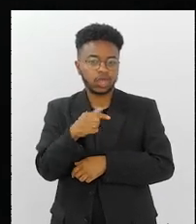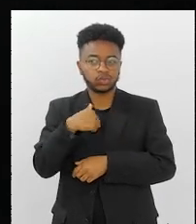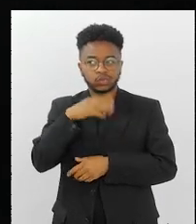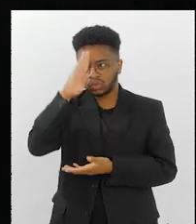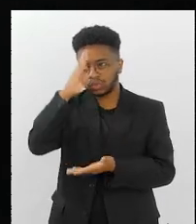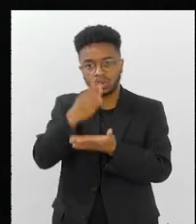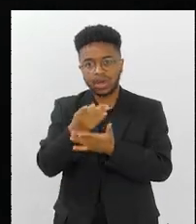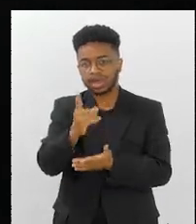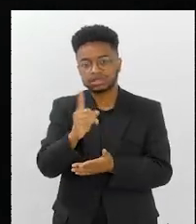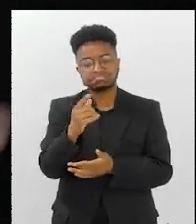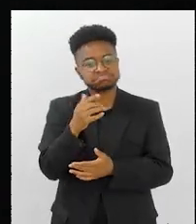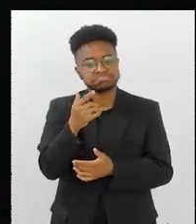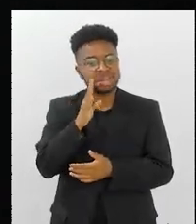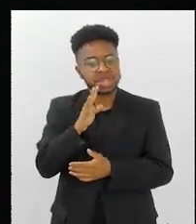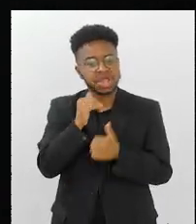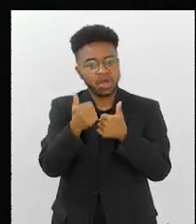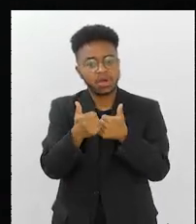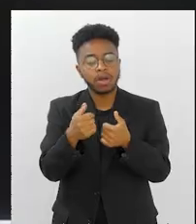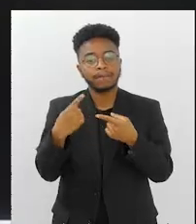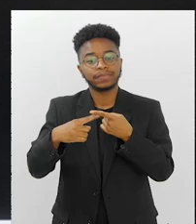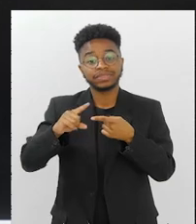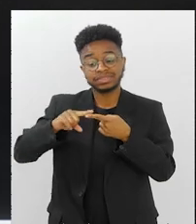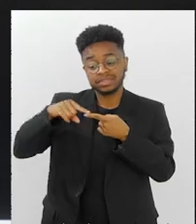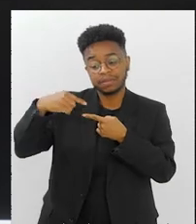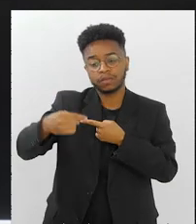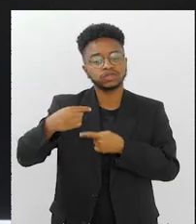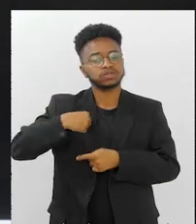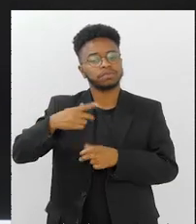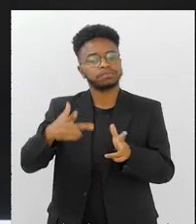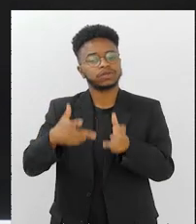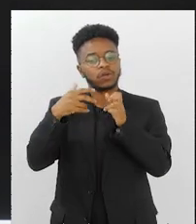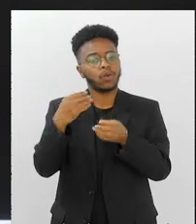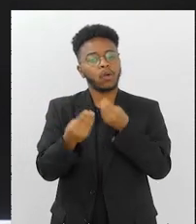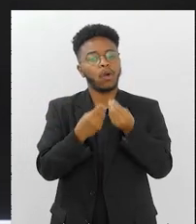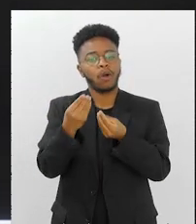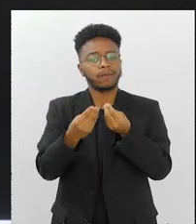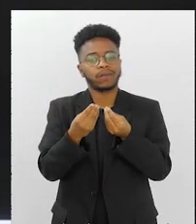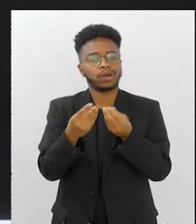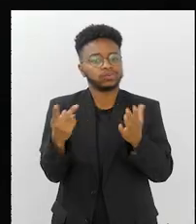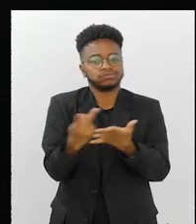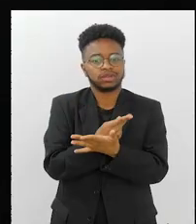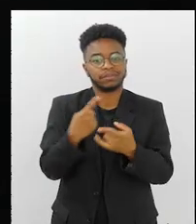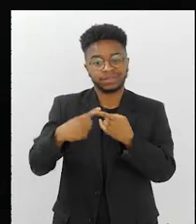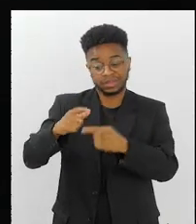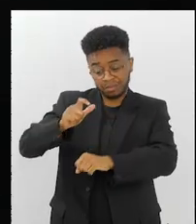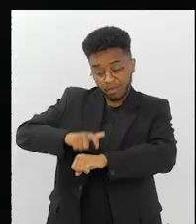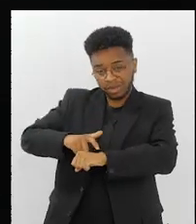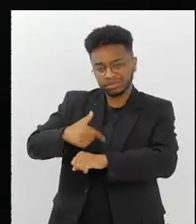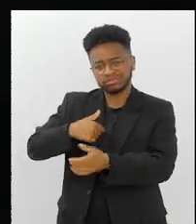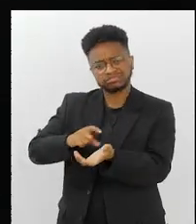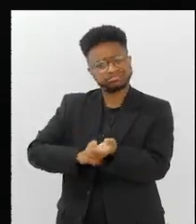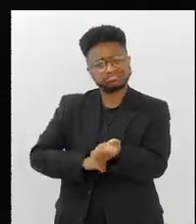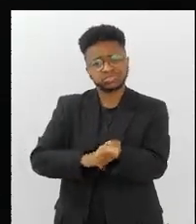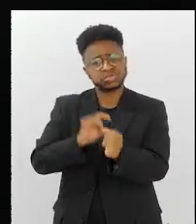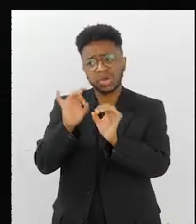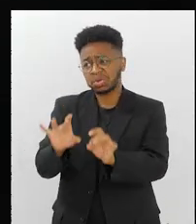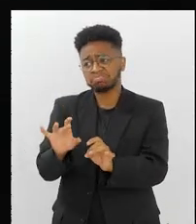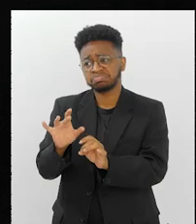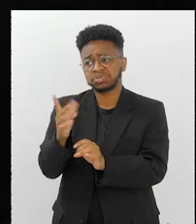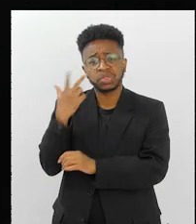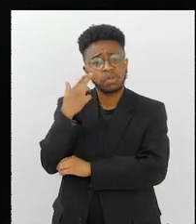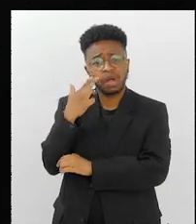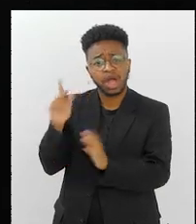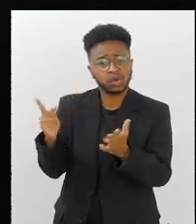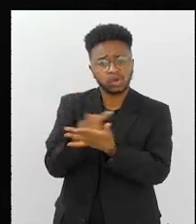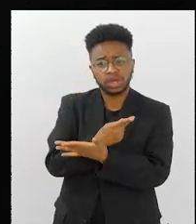caído a ficha que tinha sido muito legal acho que depois que eu fui ver a proporção porque ainda assim ali eu tava tão nervoso que para mim aconteceu mas não